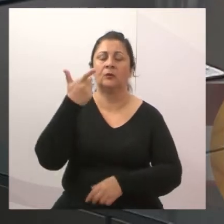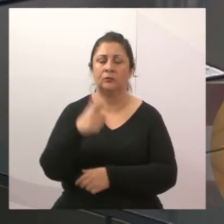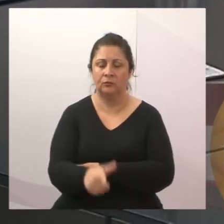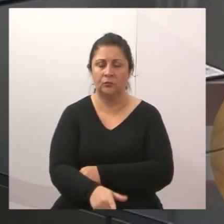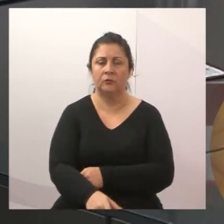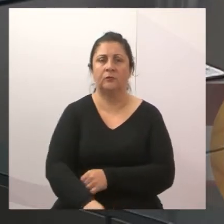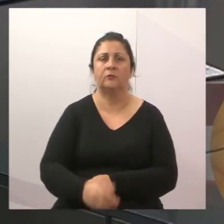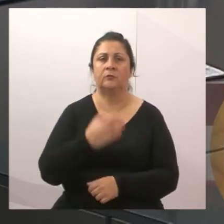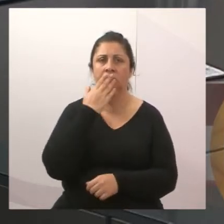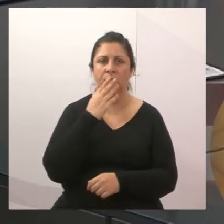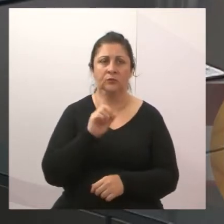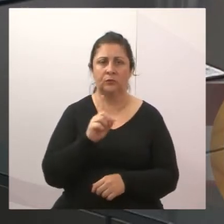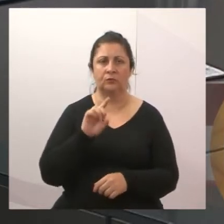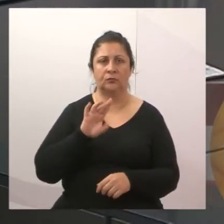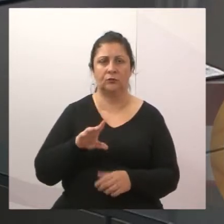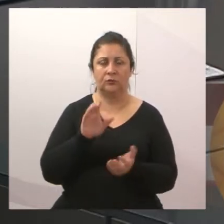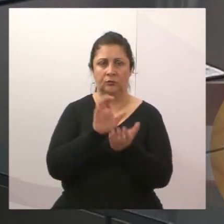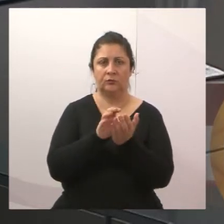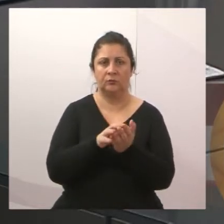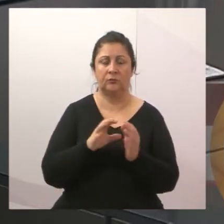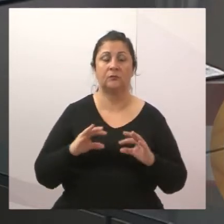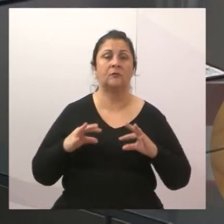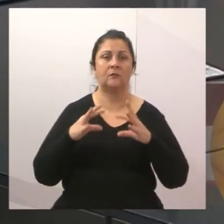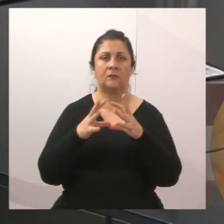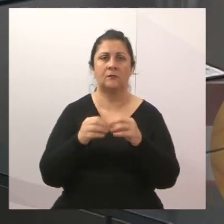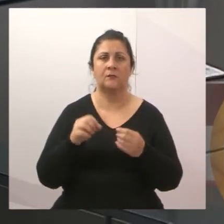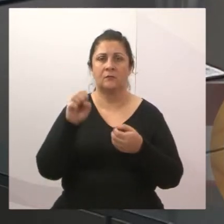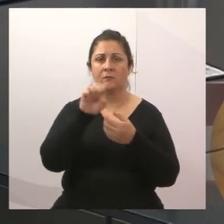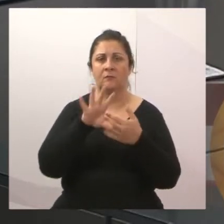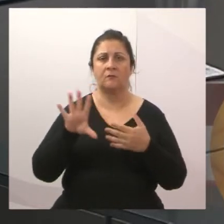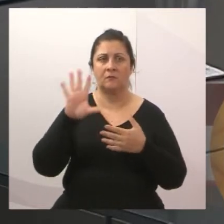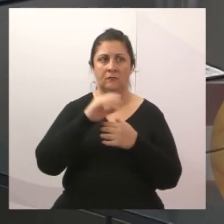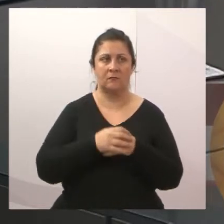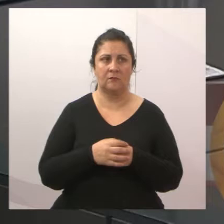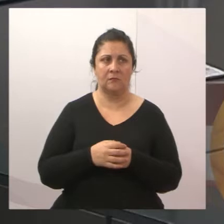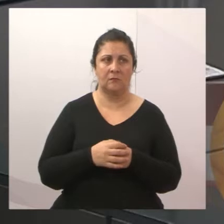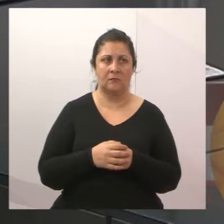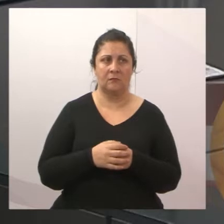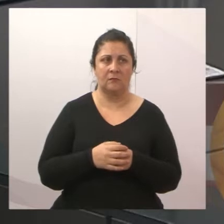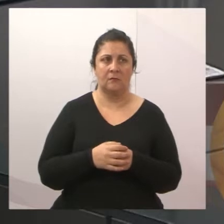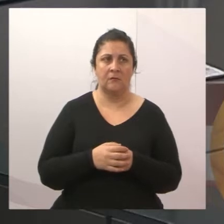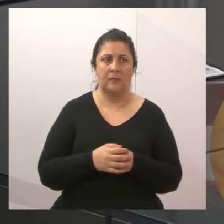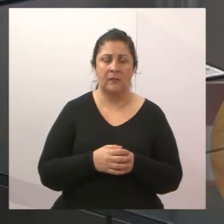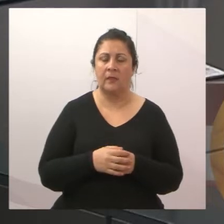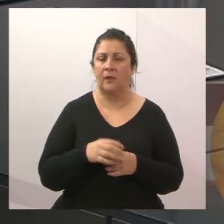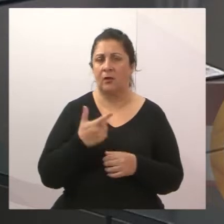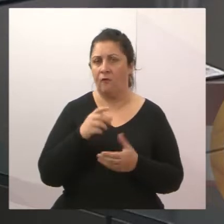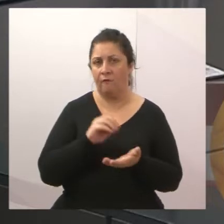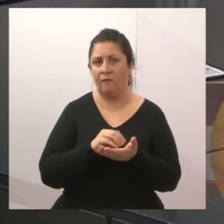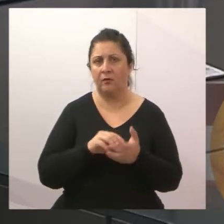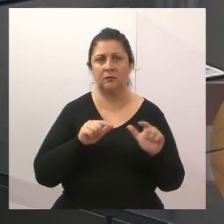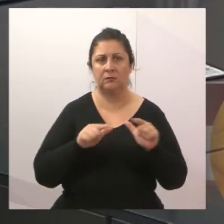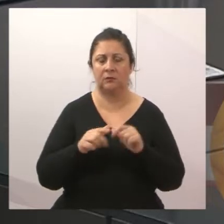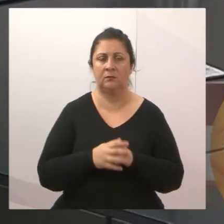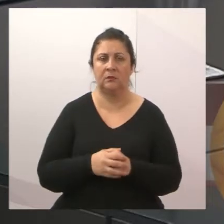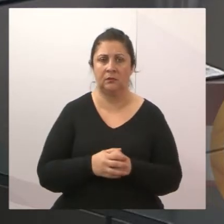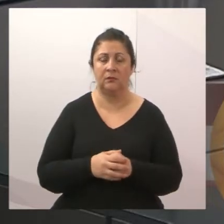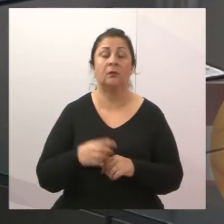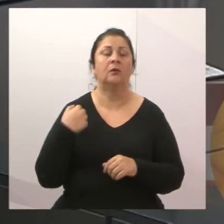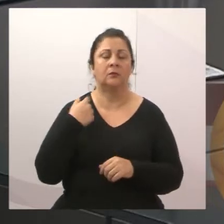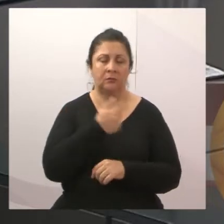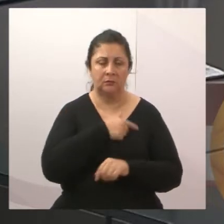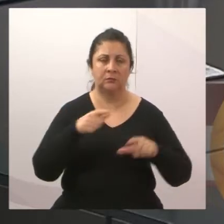2018, isso não só para o município de Jacareí, mas para o Estado de São Paulo. Então, não faltou trabalho e eficiência nossa do